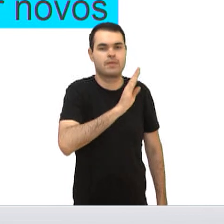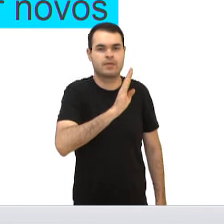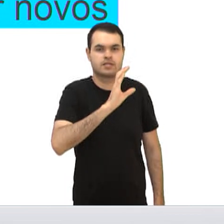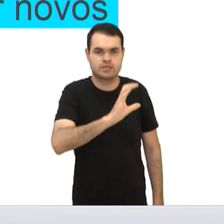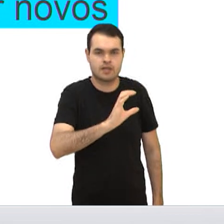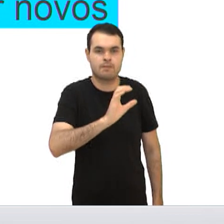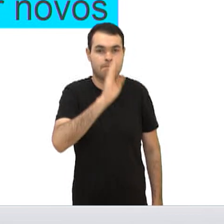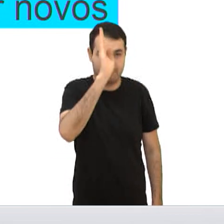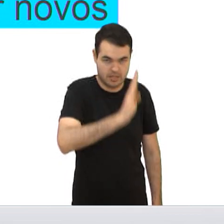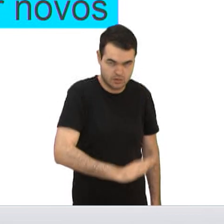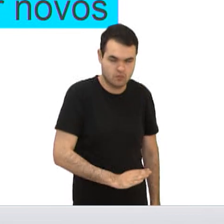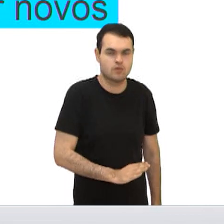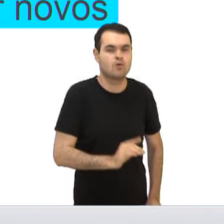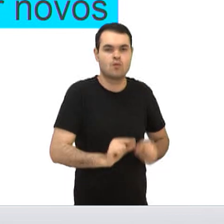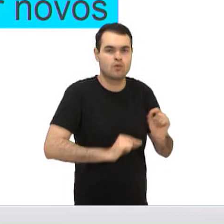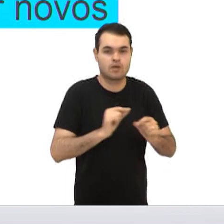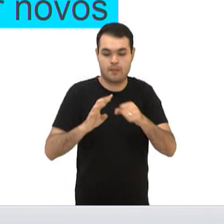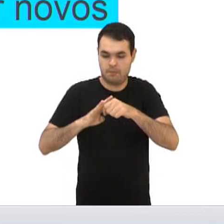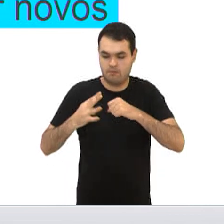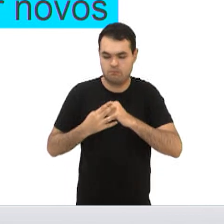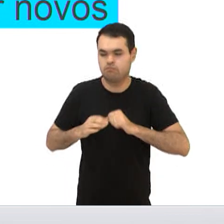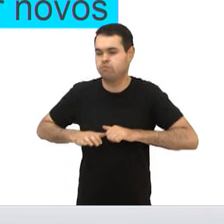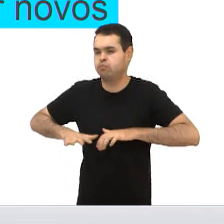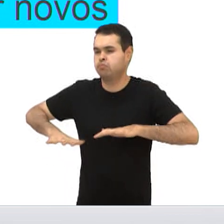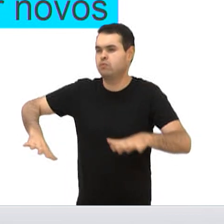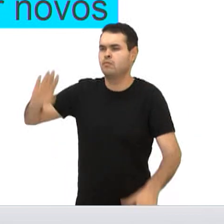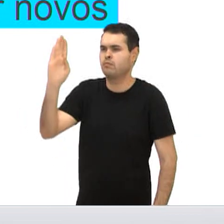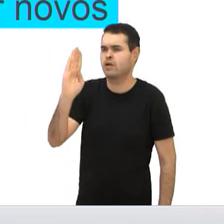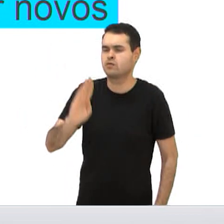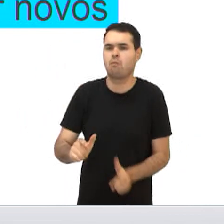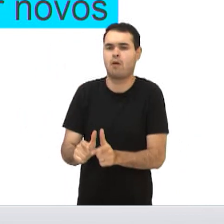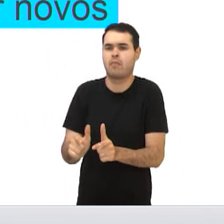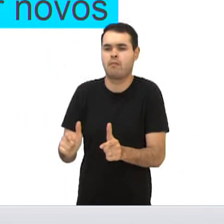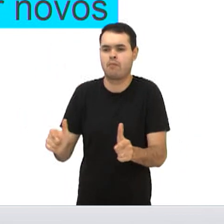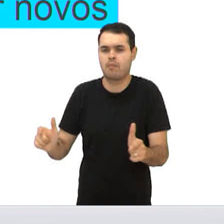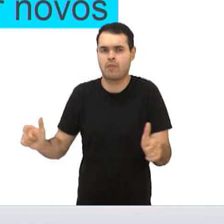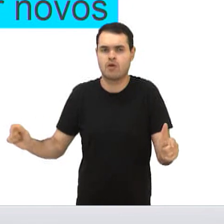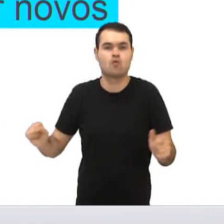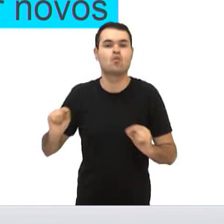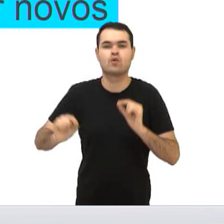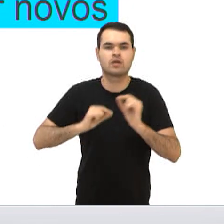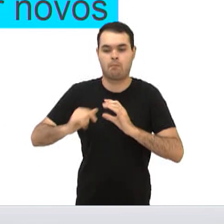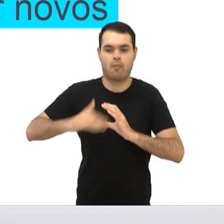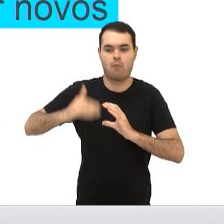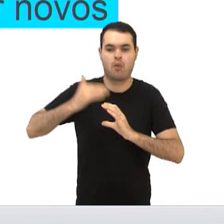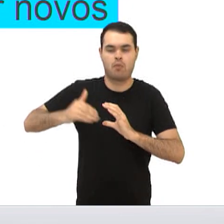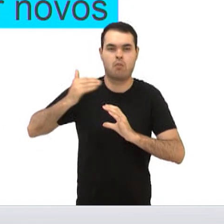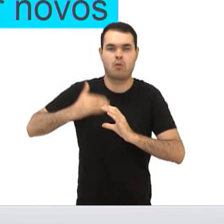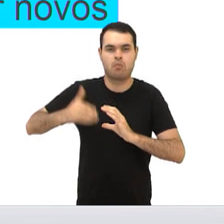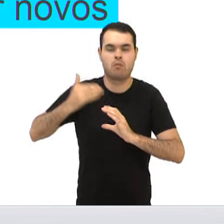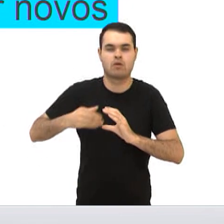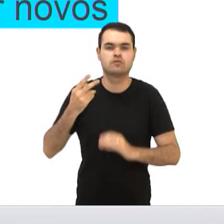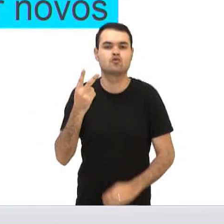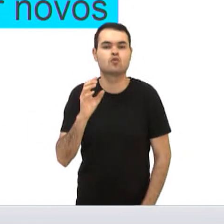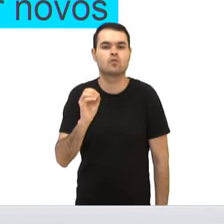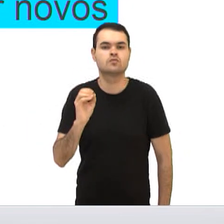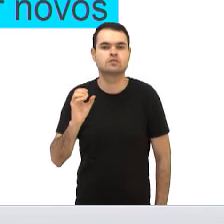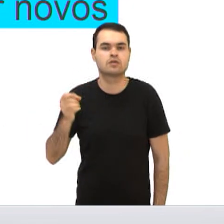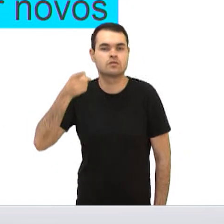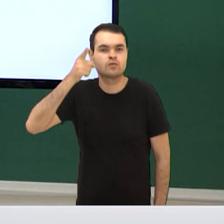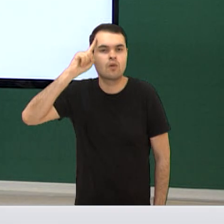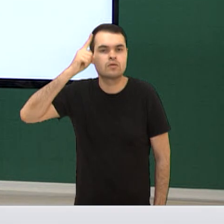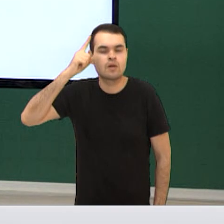gente, muito atento a isso. Essa questão da interpretação do texto, ela cai em muitas situações da nossa vida.